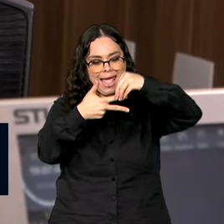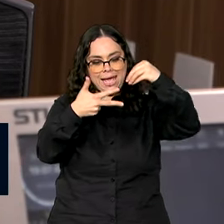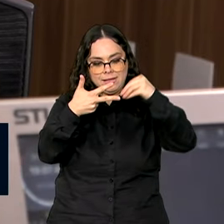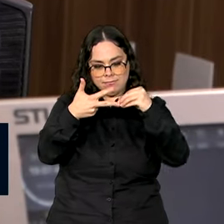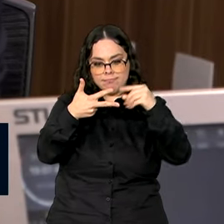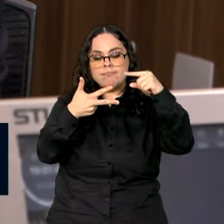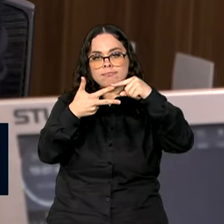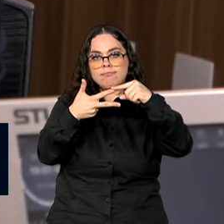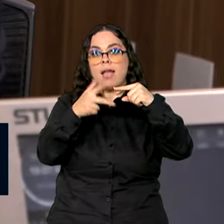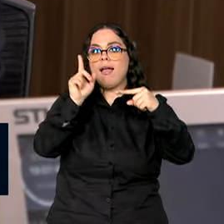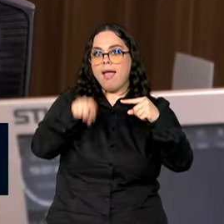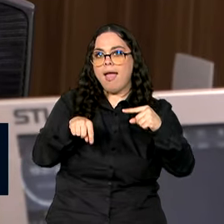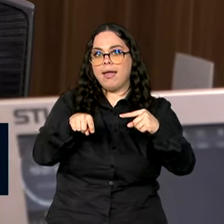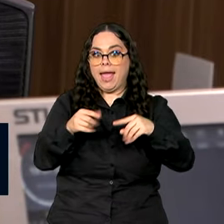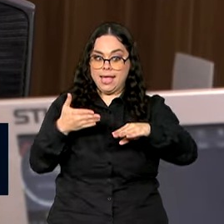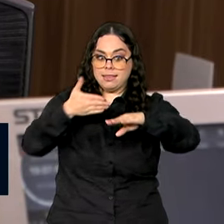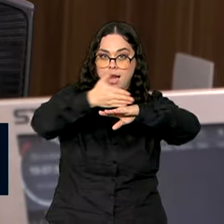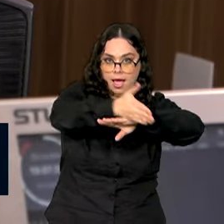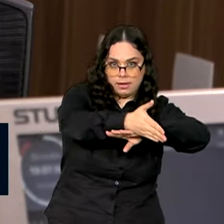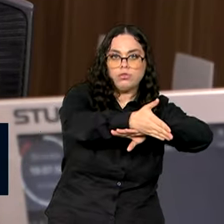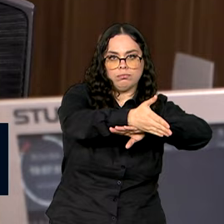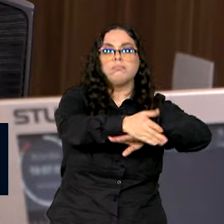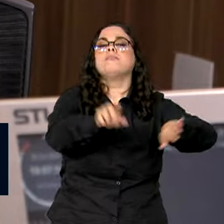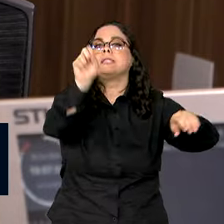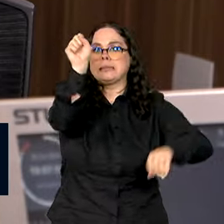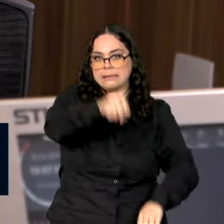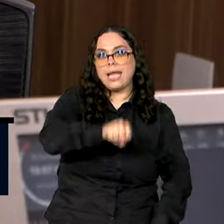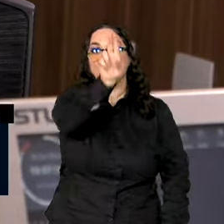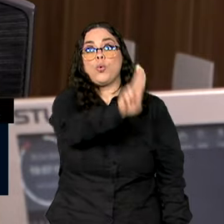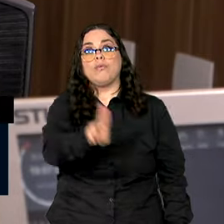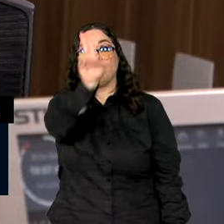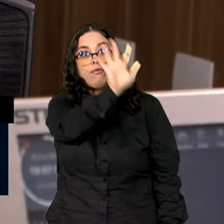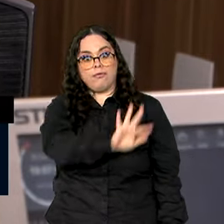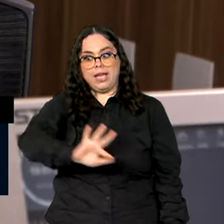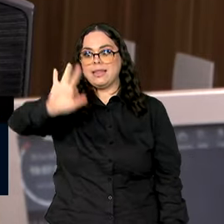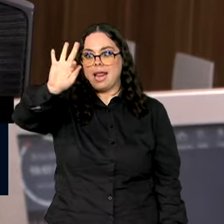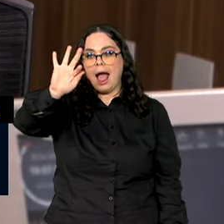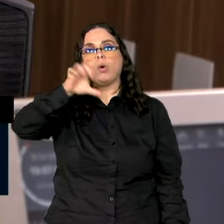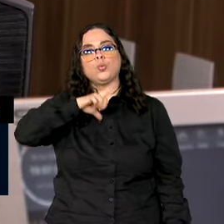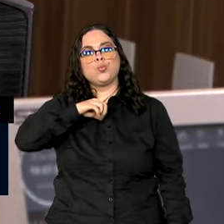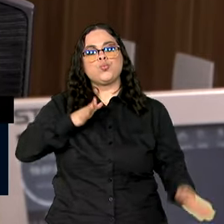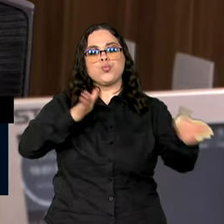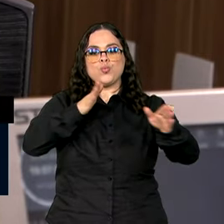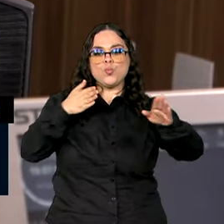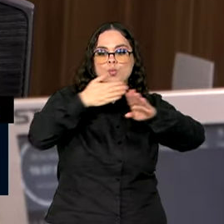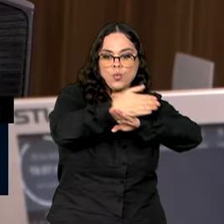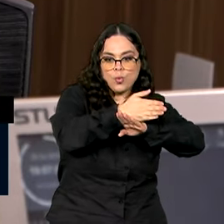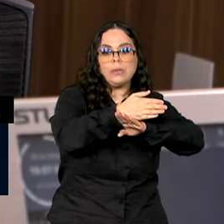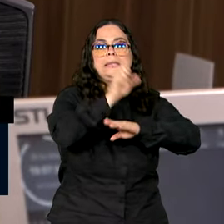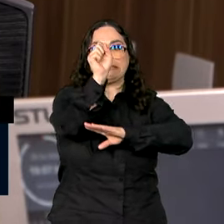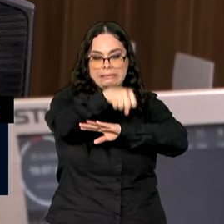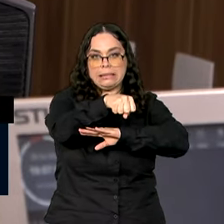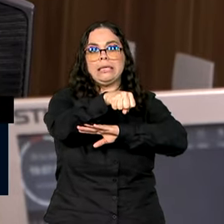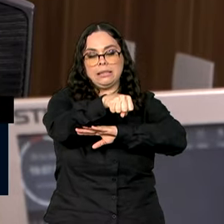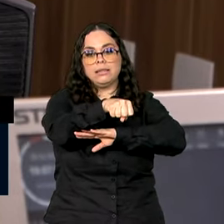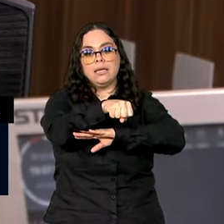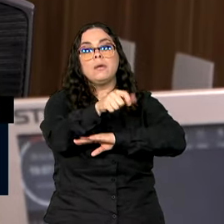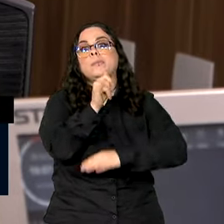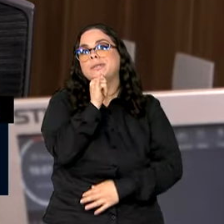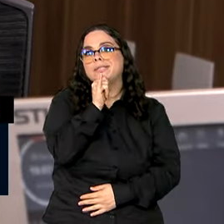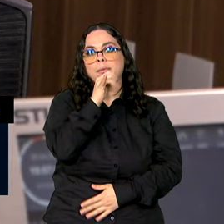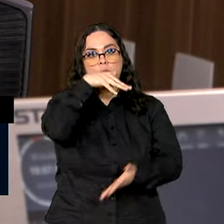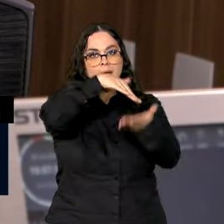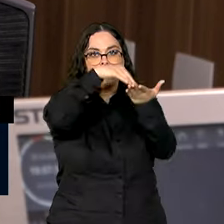serve não só para o ingresso nas universidades federais você tem um sistema de acesso ah por meio de